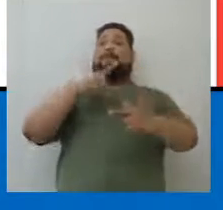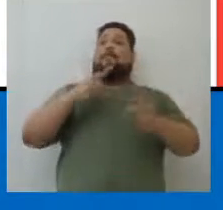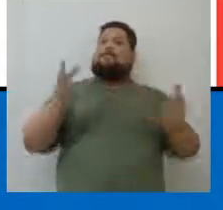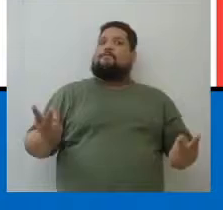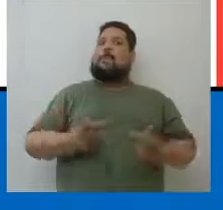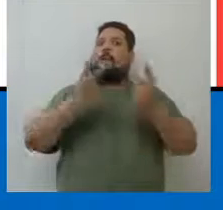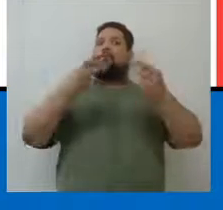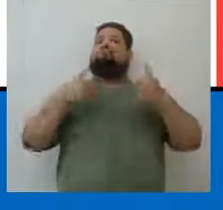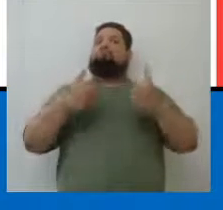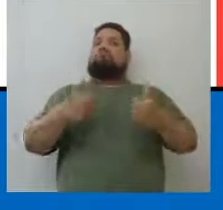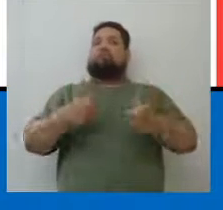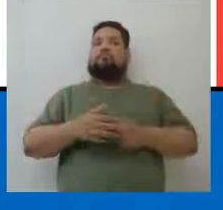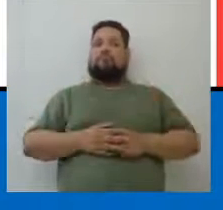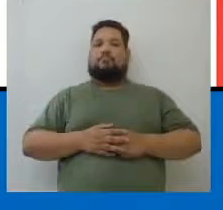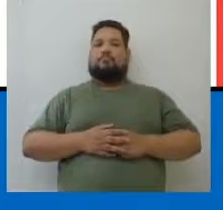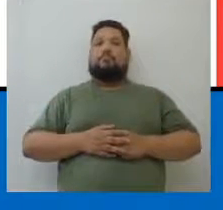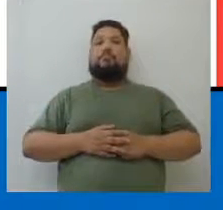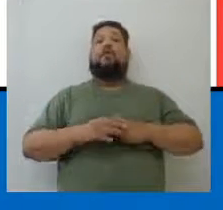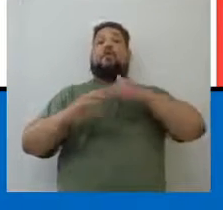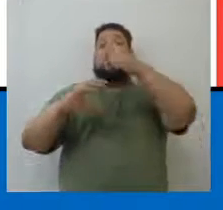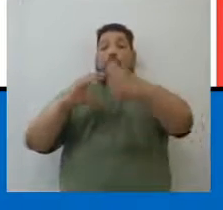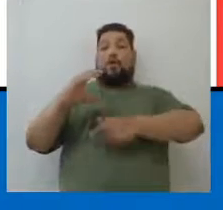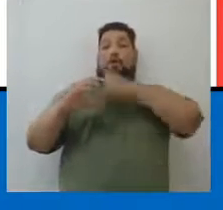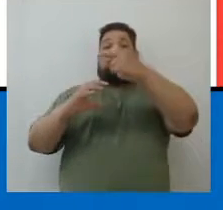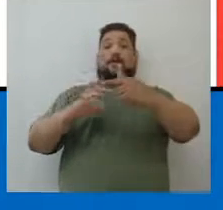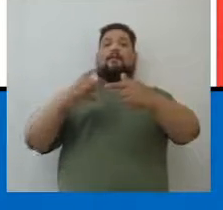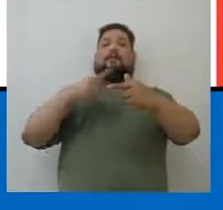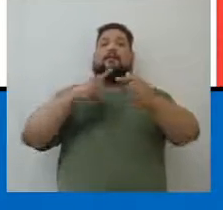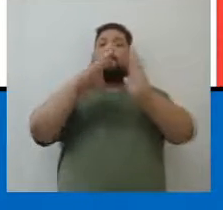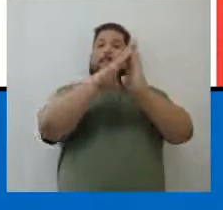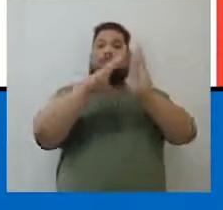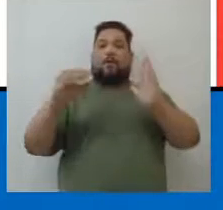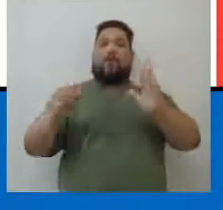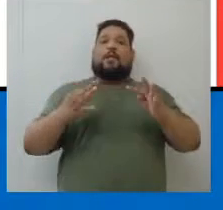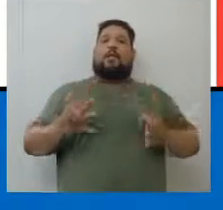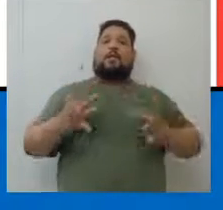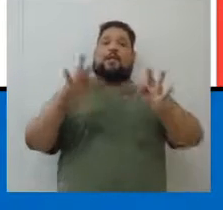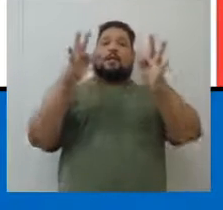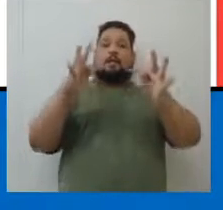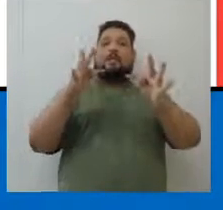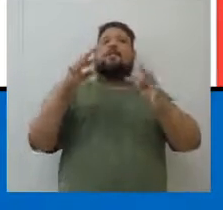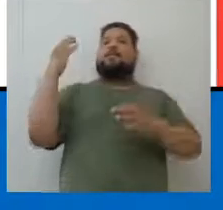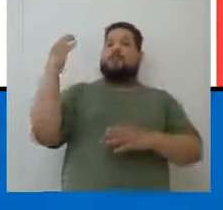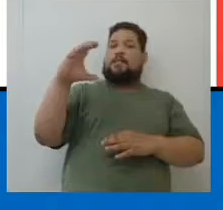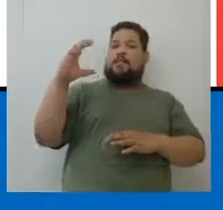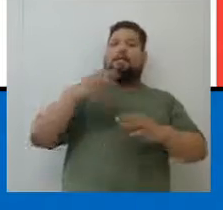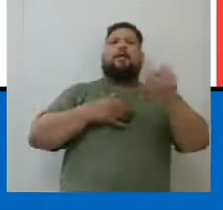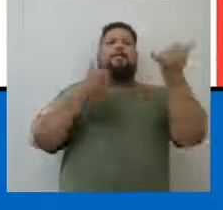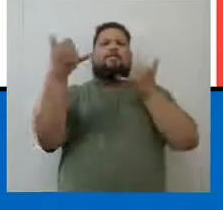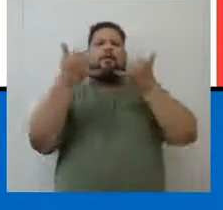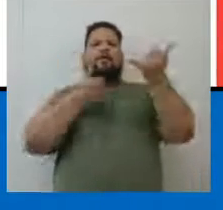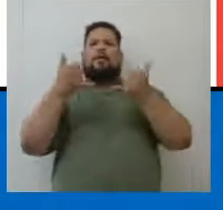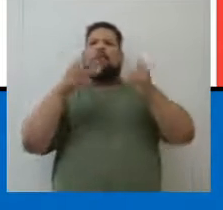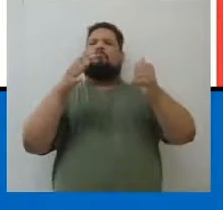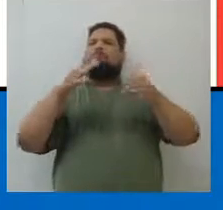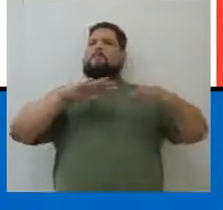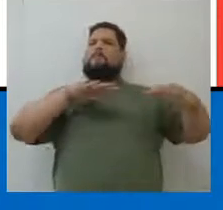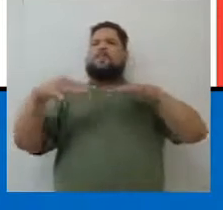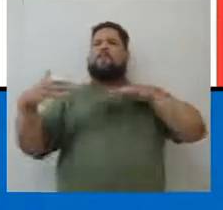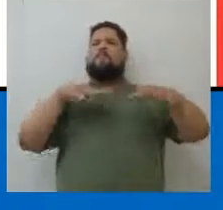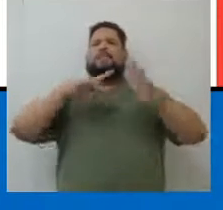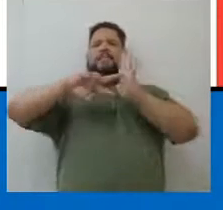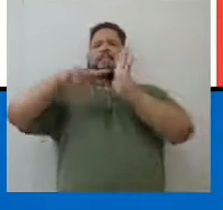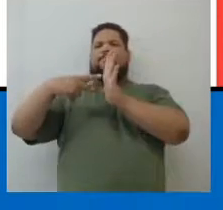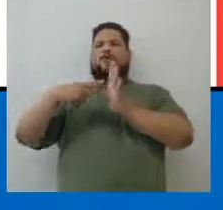ver que a globalização traz um movimento do modelo técnico, científico e informacional. O que é esse movimento? É um movimento onde